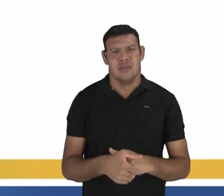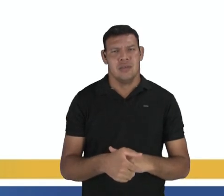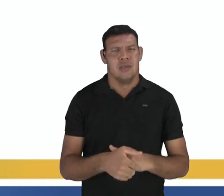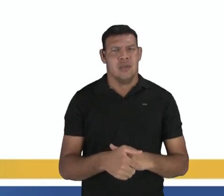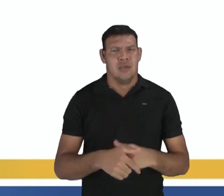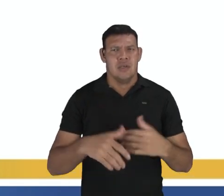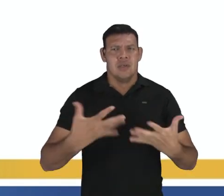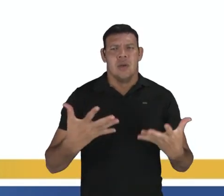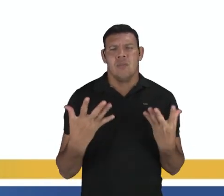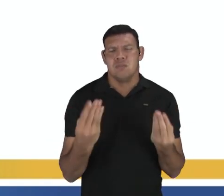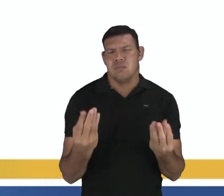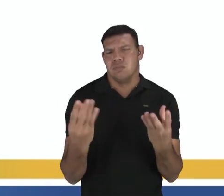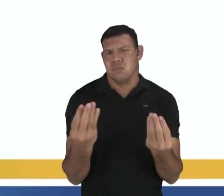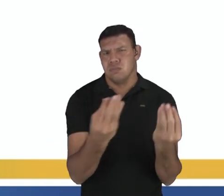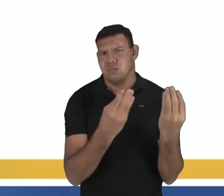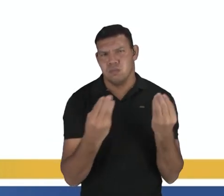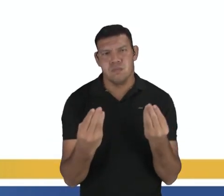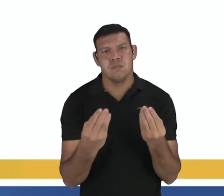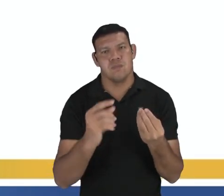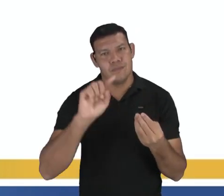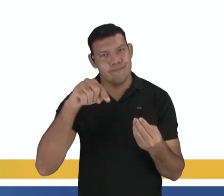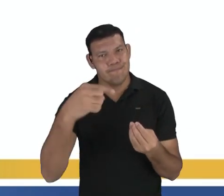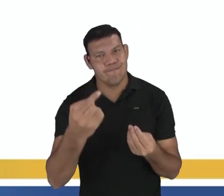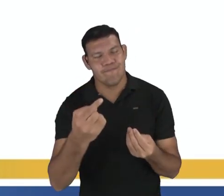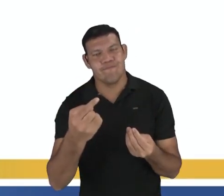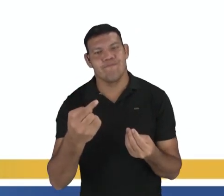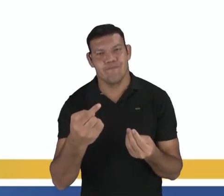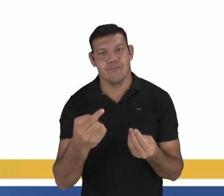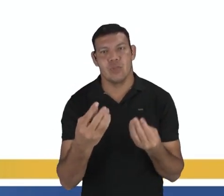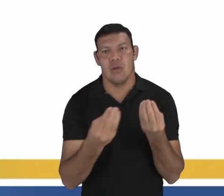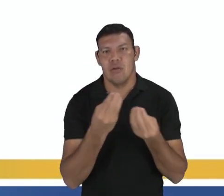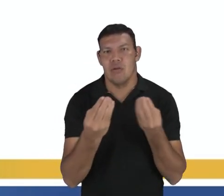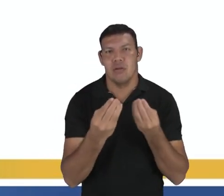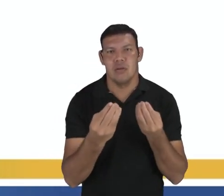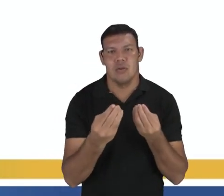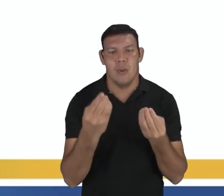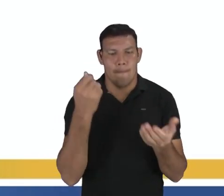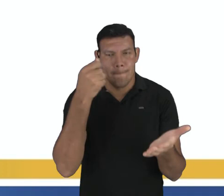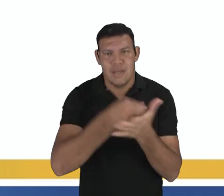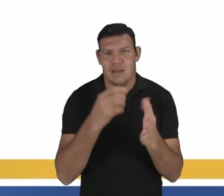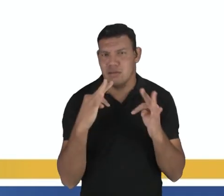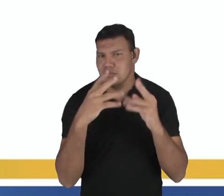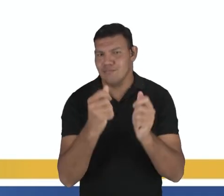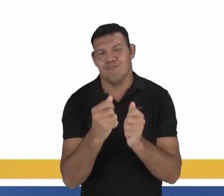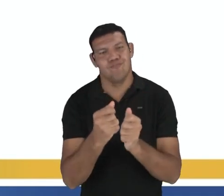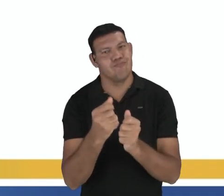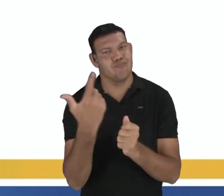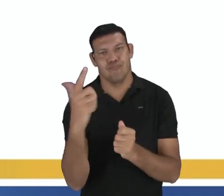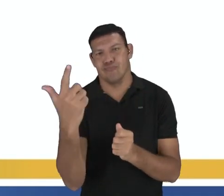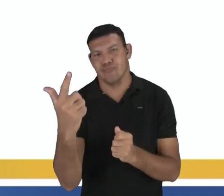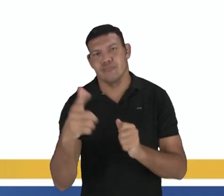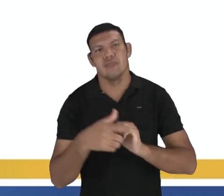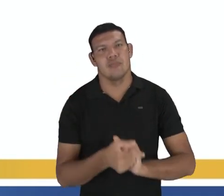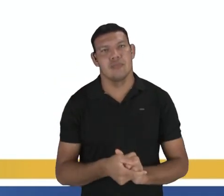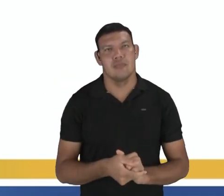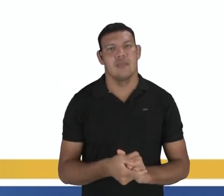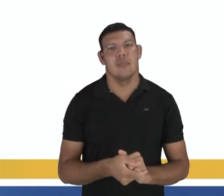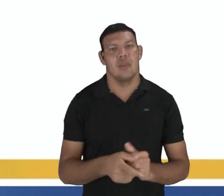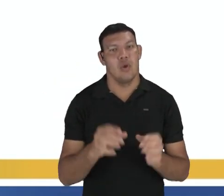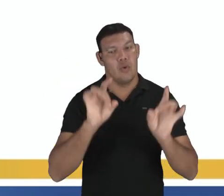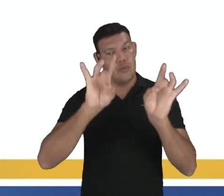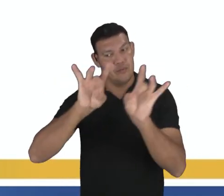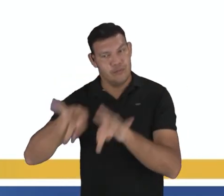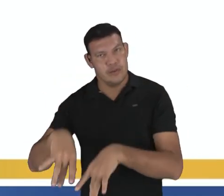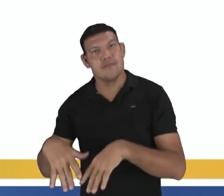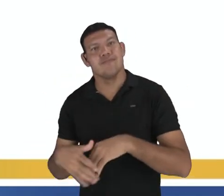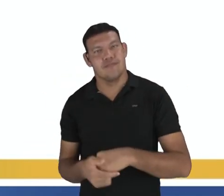livrar aí desse mecanismo, tá, pessoal? E aí a gente vai ter, com esse fim, né, desse período, a